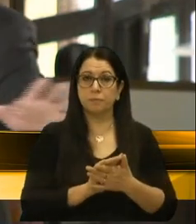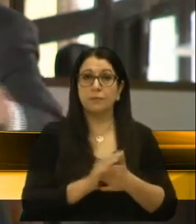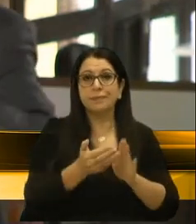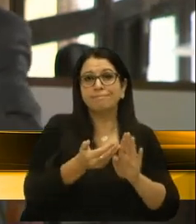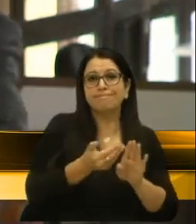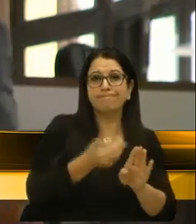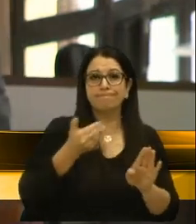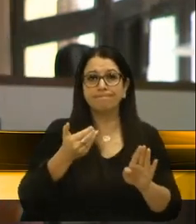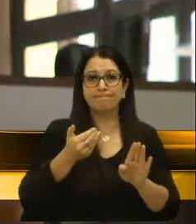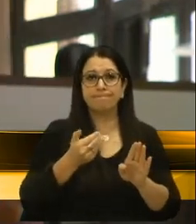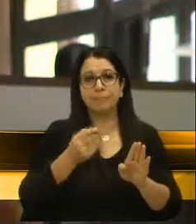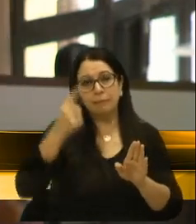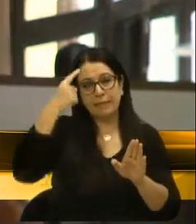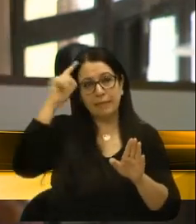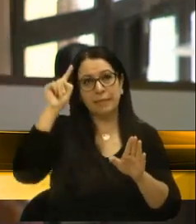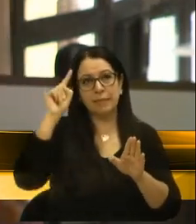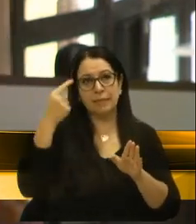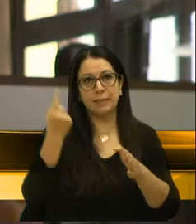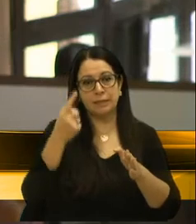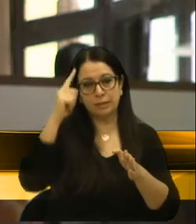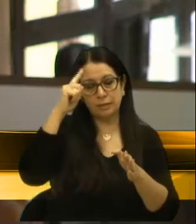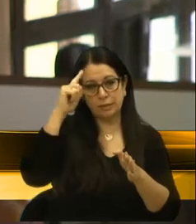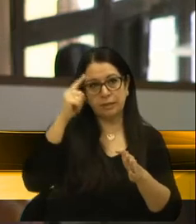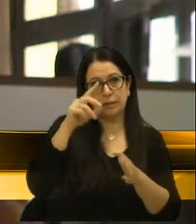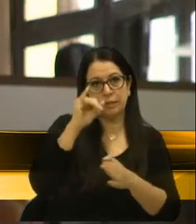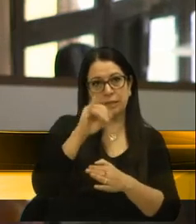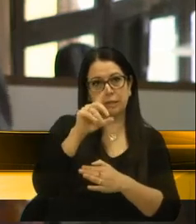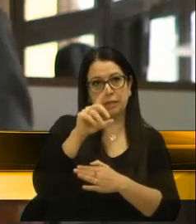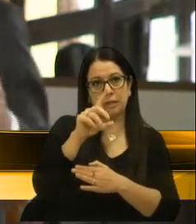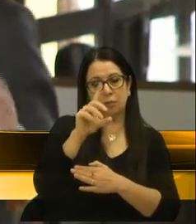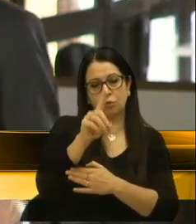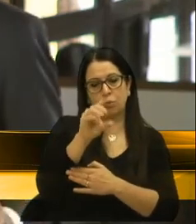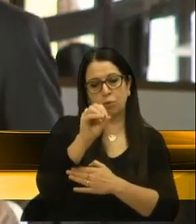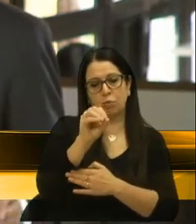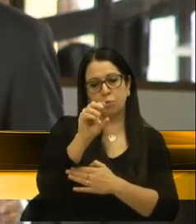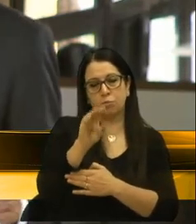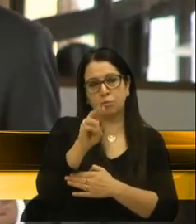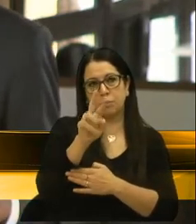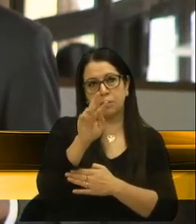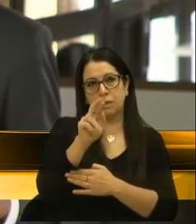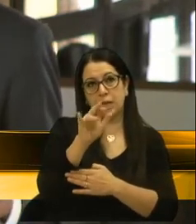afastado de uma ideia de doutrinação idólatra, pode sim construir um programa